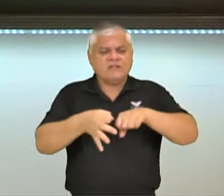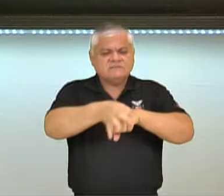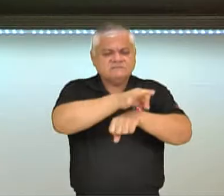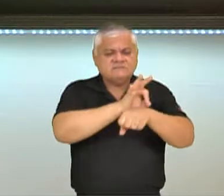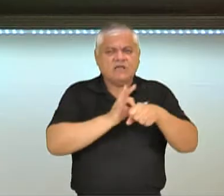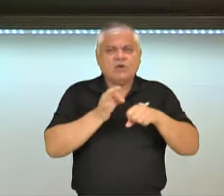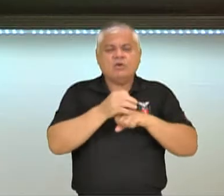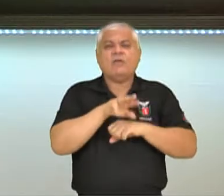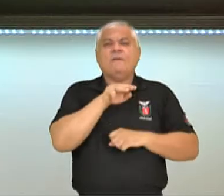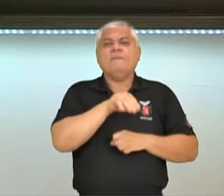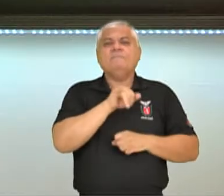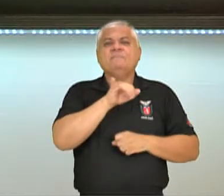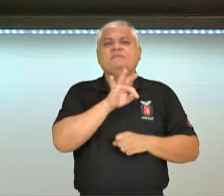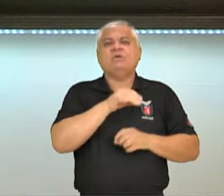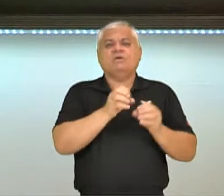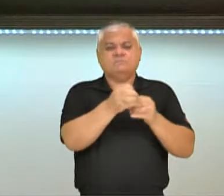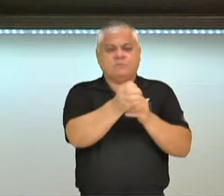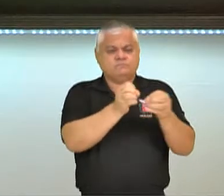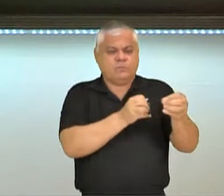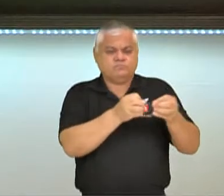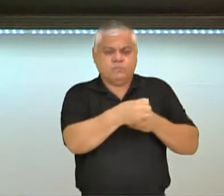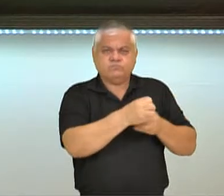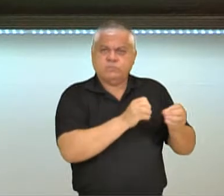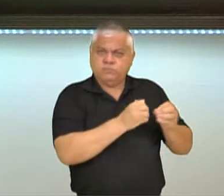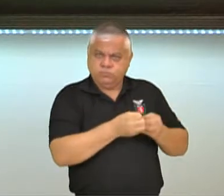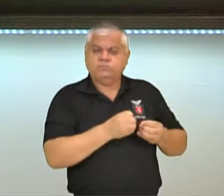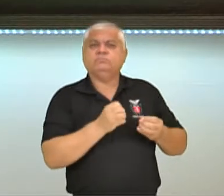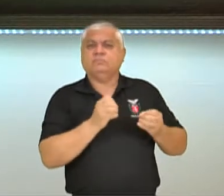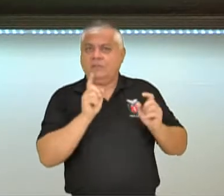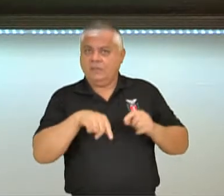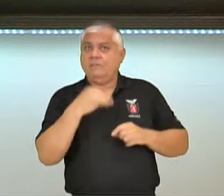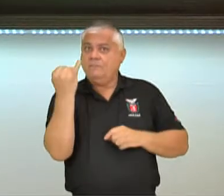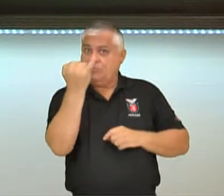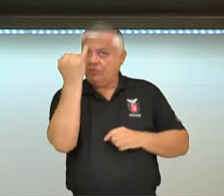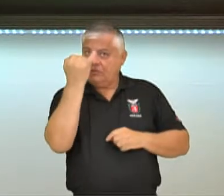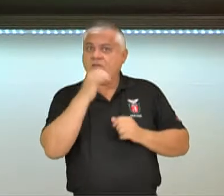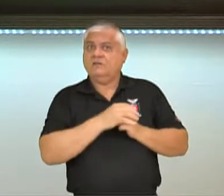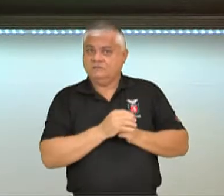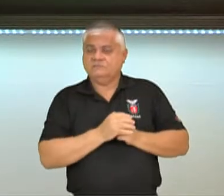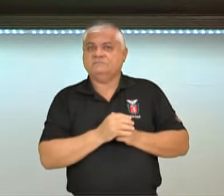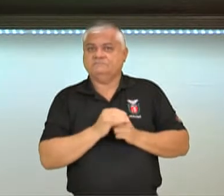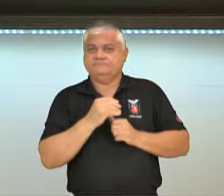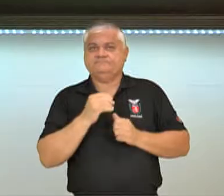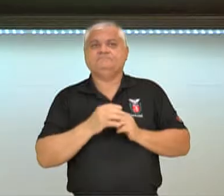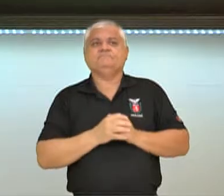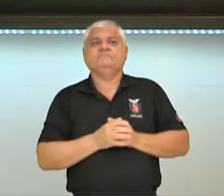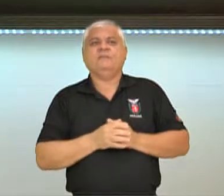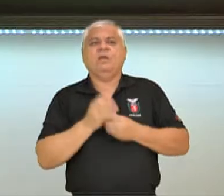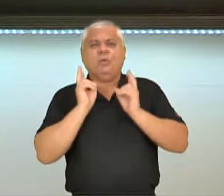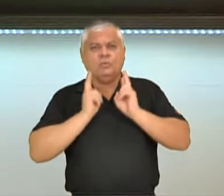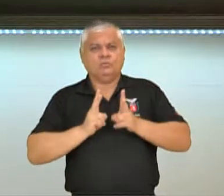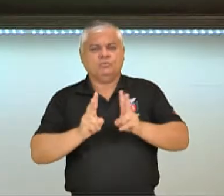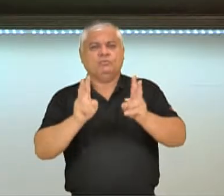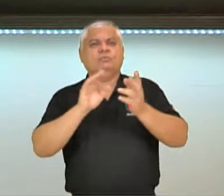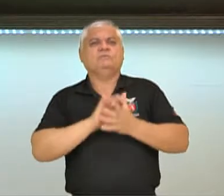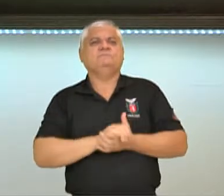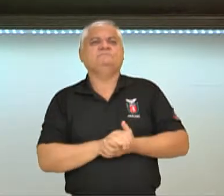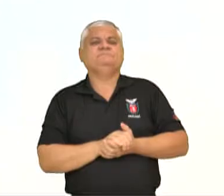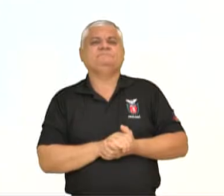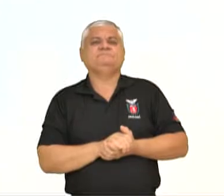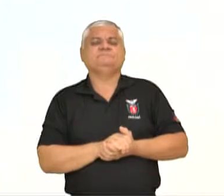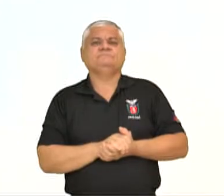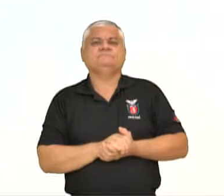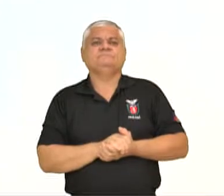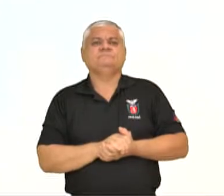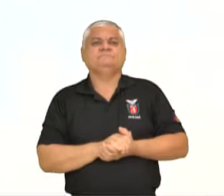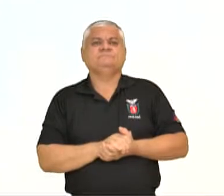são formadas pela divisão celular que a gente chama de mitose. Isso é importante você lembrar também. Tá? Continuando aqui. O